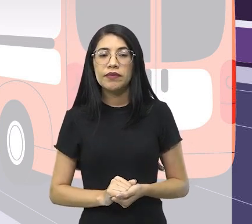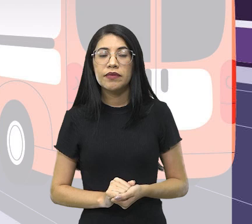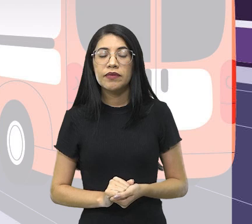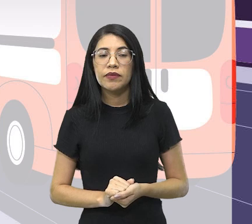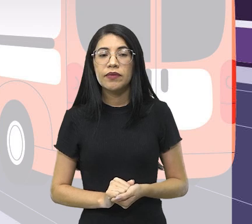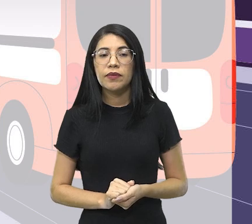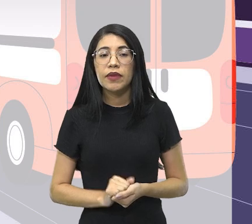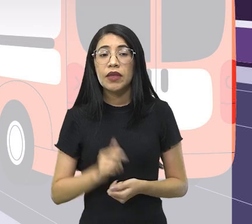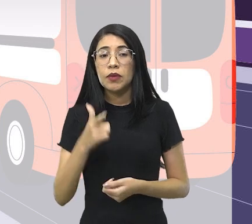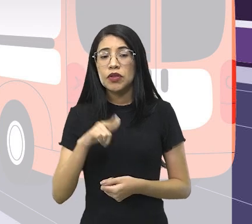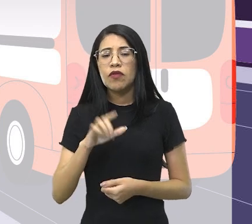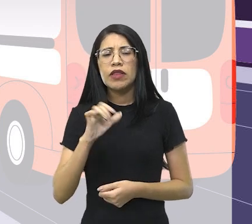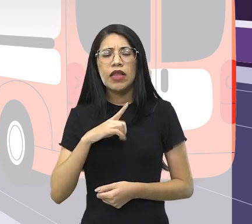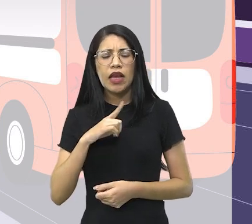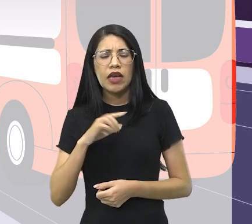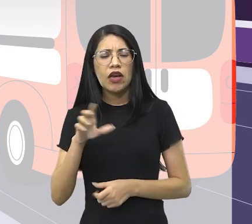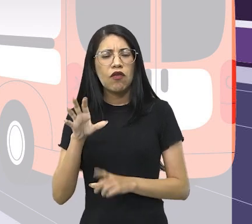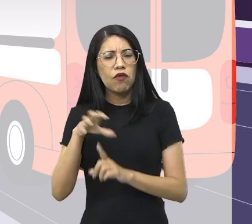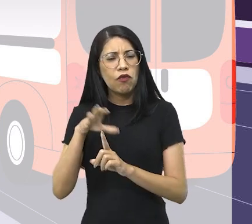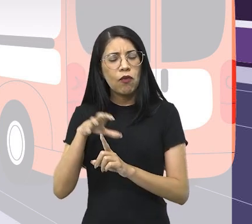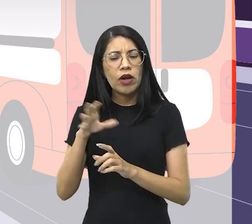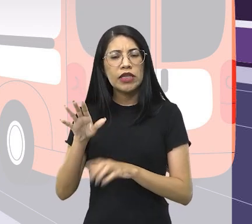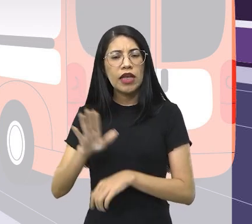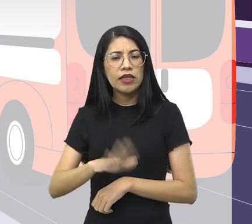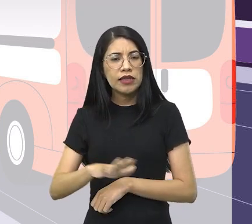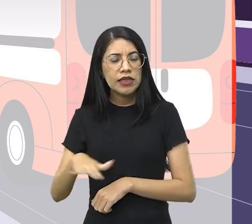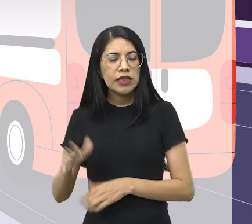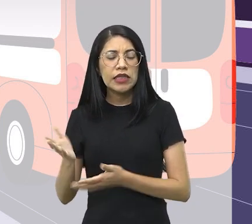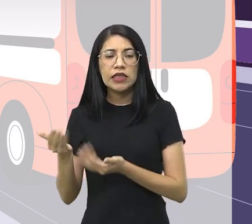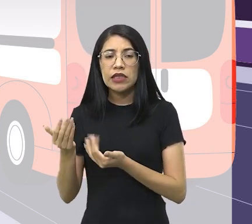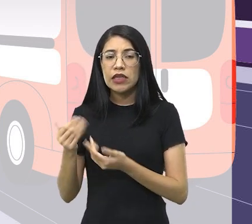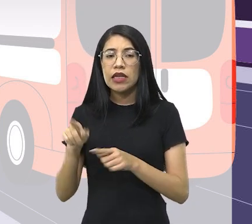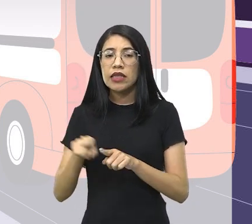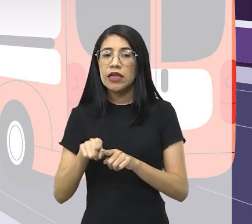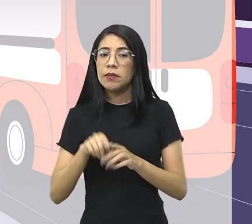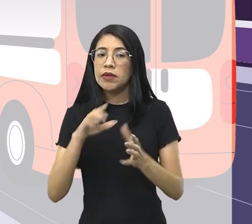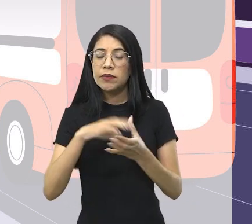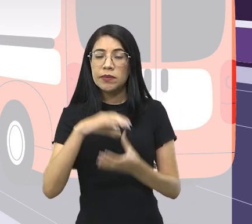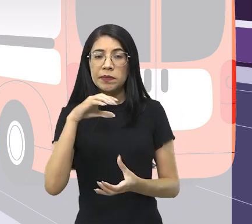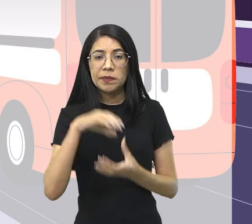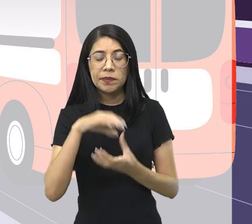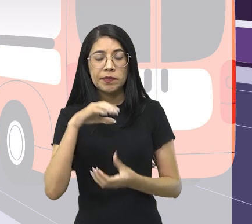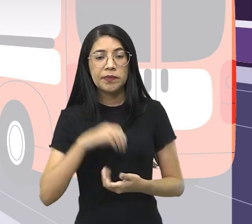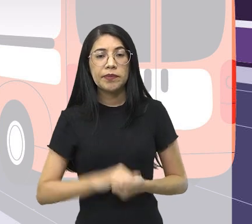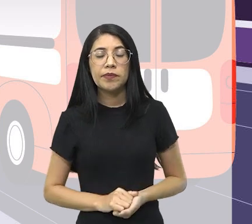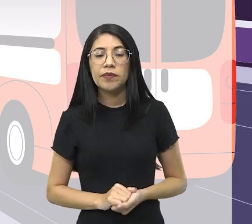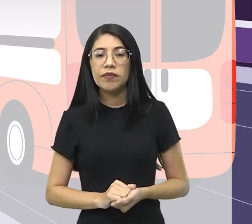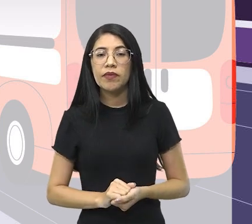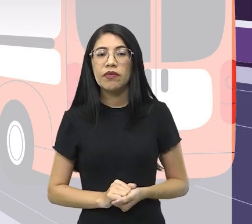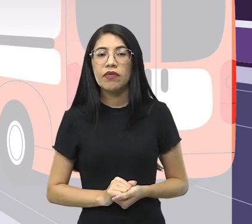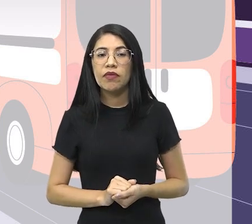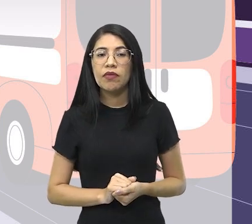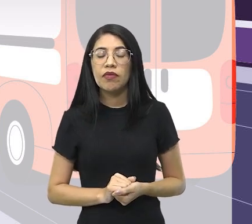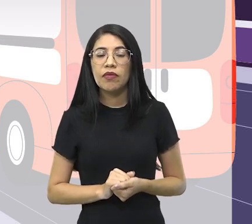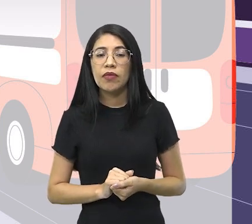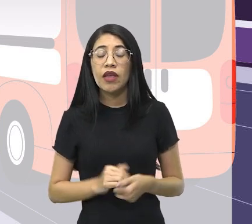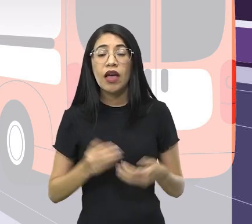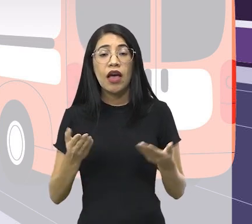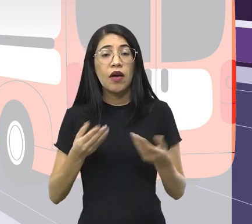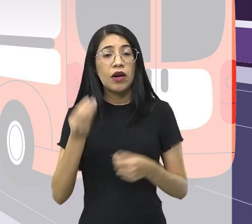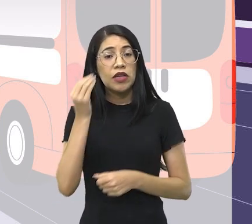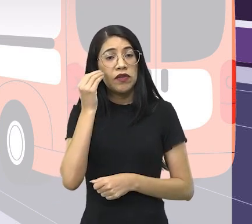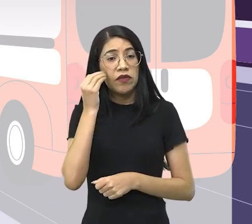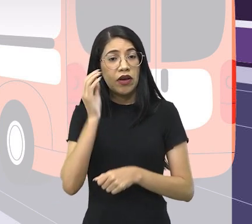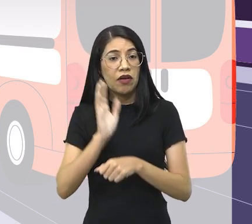falei para vocês, né, nas crianças, nos jovens e os adultos, tá ok? Nós vamos observar agora